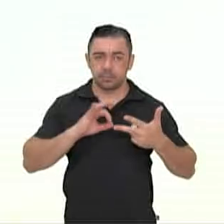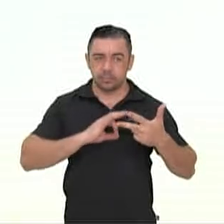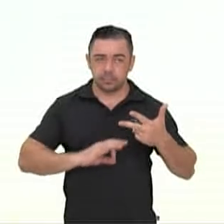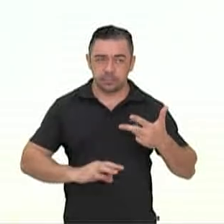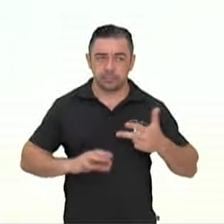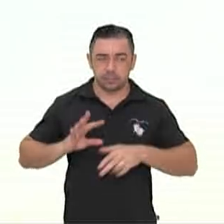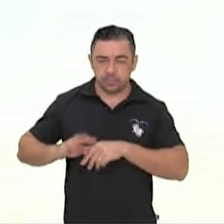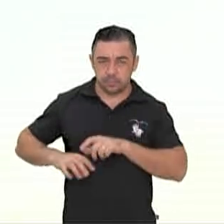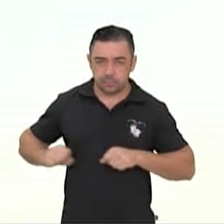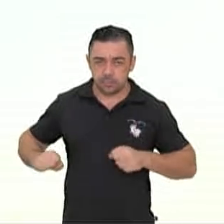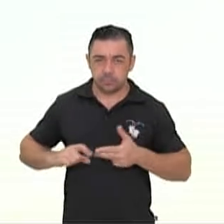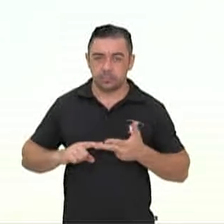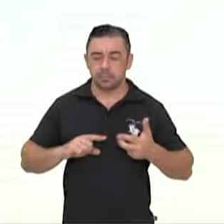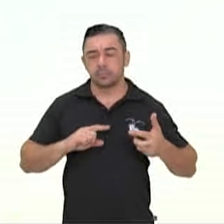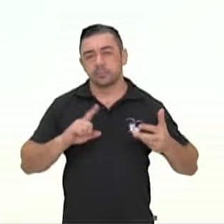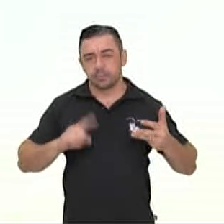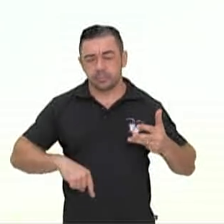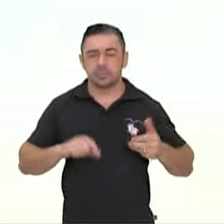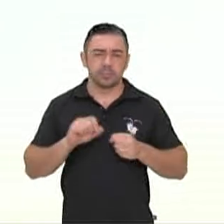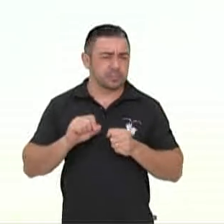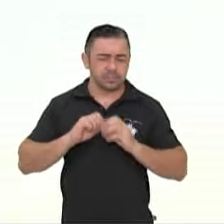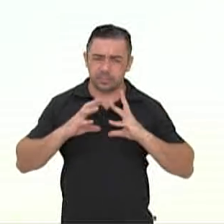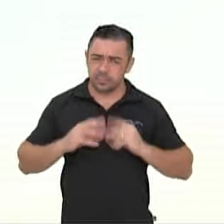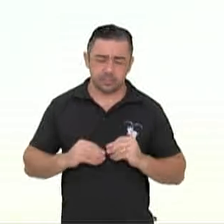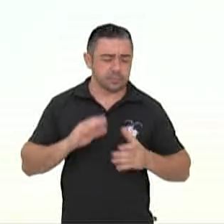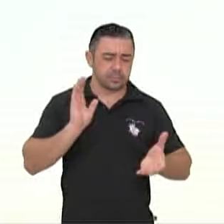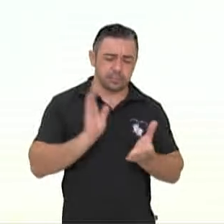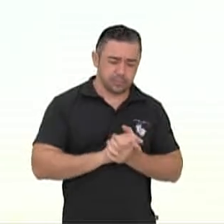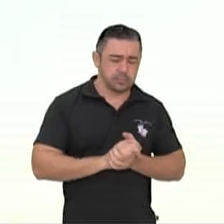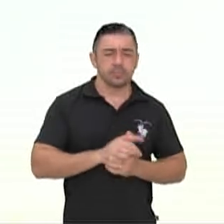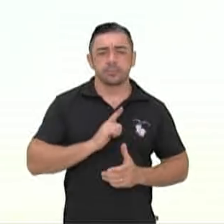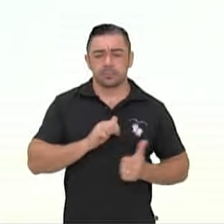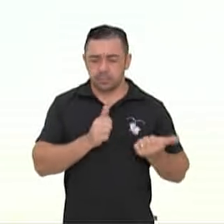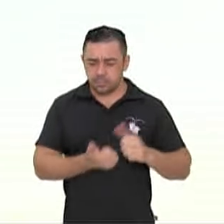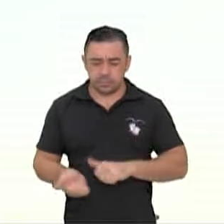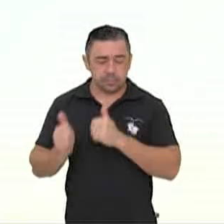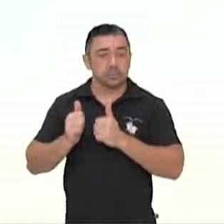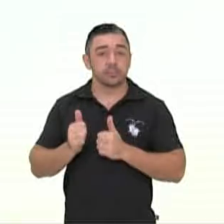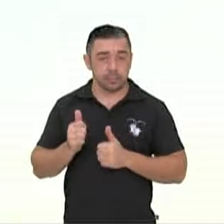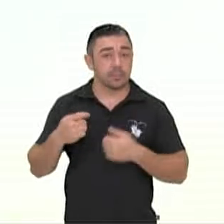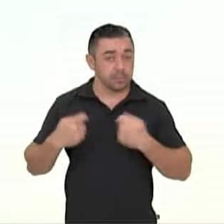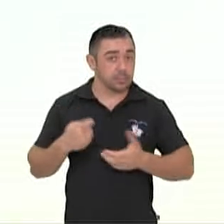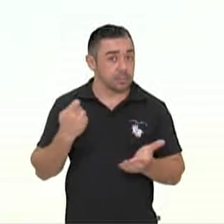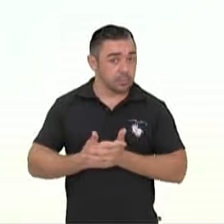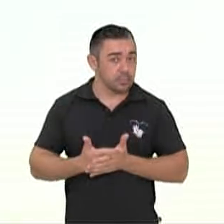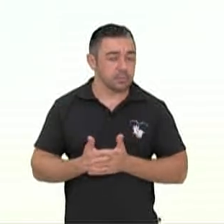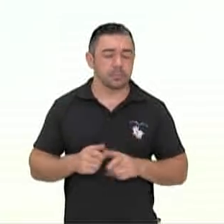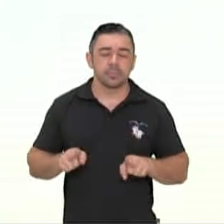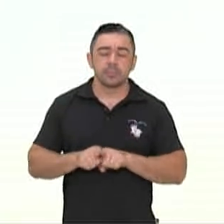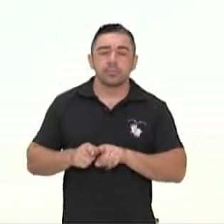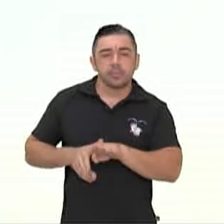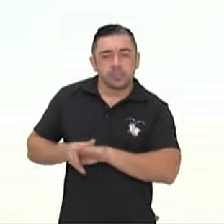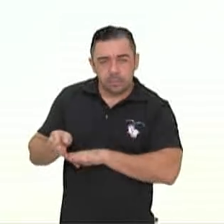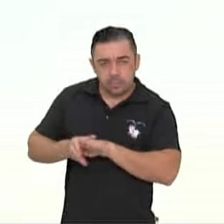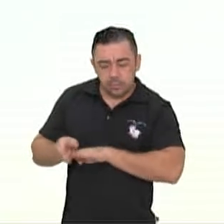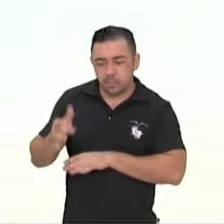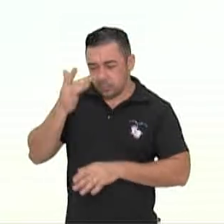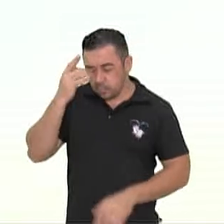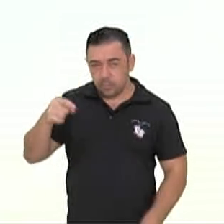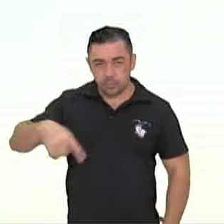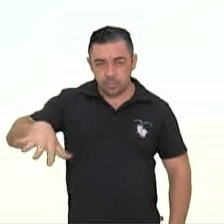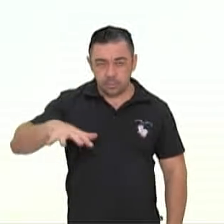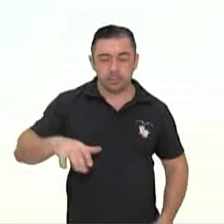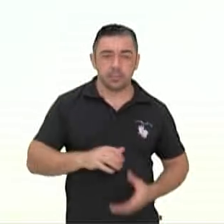Eles ministravam sacramentos, batismos, casamentos, cobravam por esse serviço e, além disso, orientavam e amparavam necessitados.